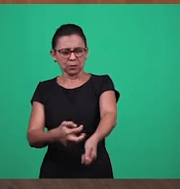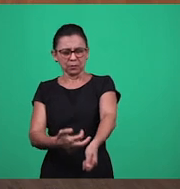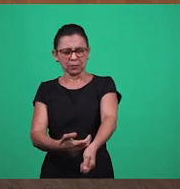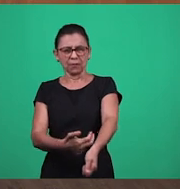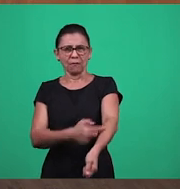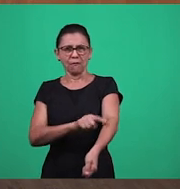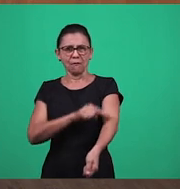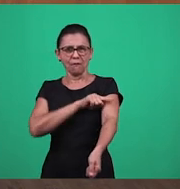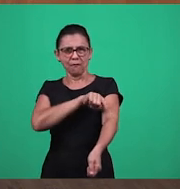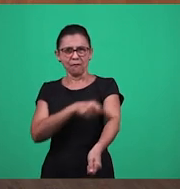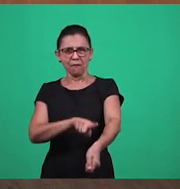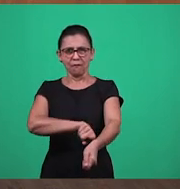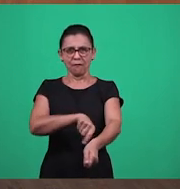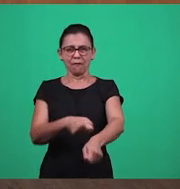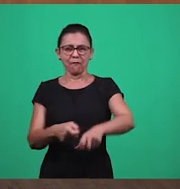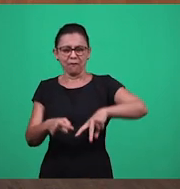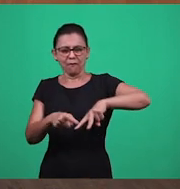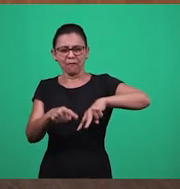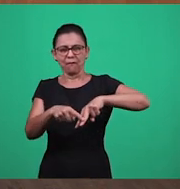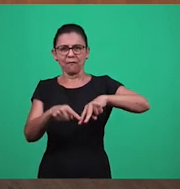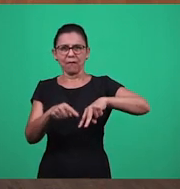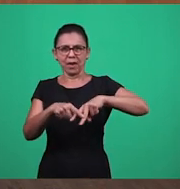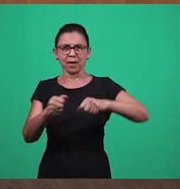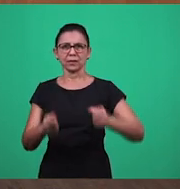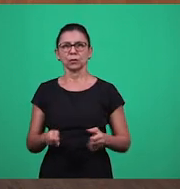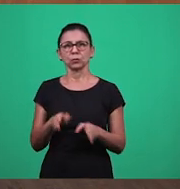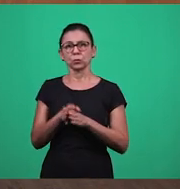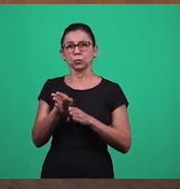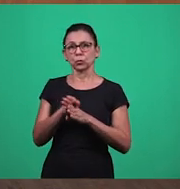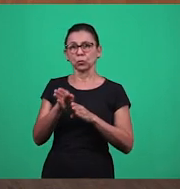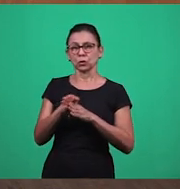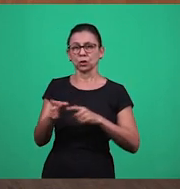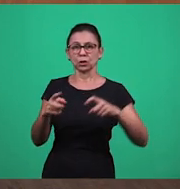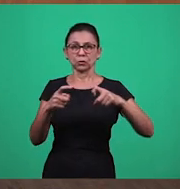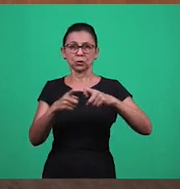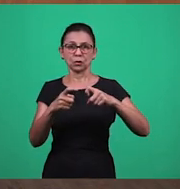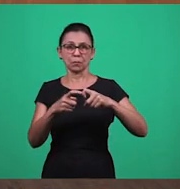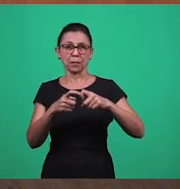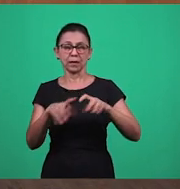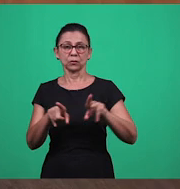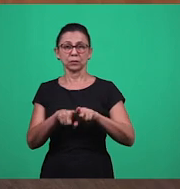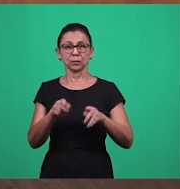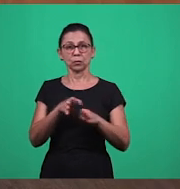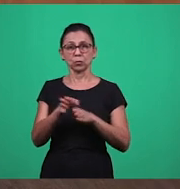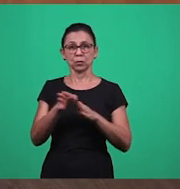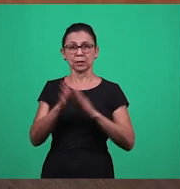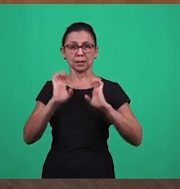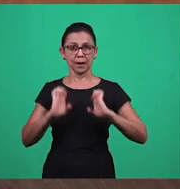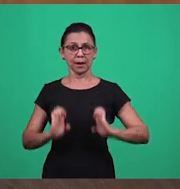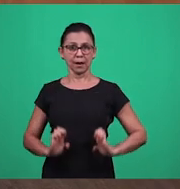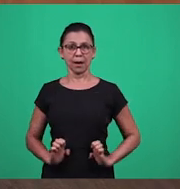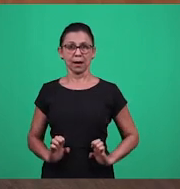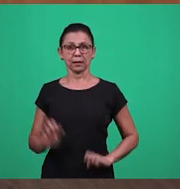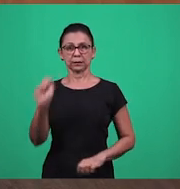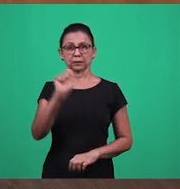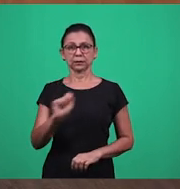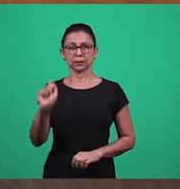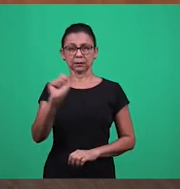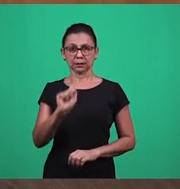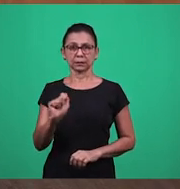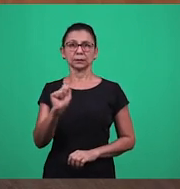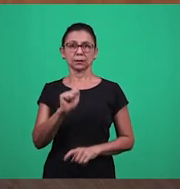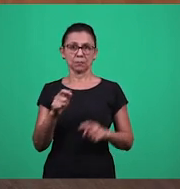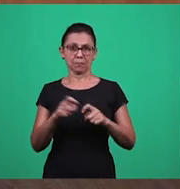Estado do Espírito Santo, conselheiro do Conselho Regional de Medicina e também do Conselho de Ética da Associação